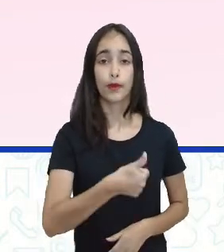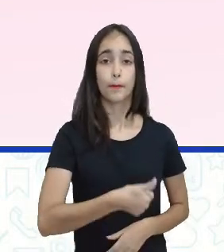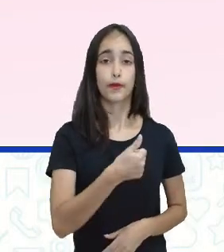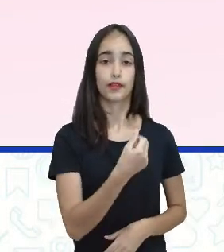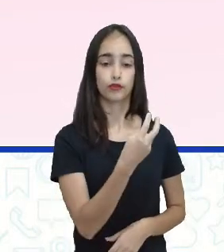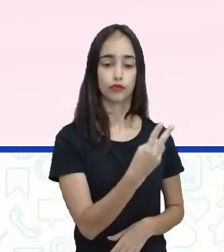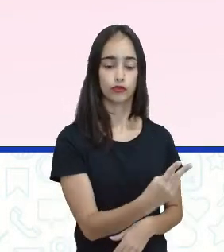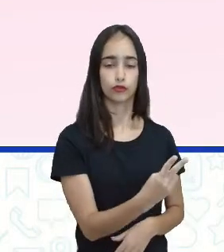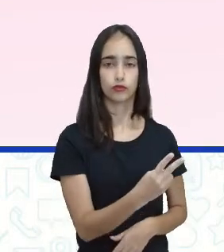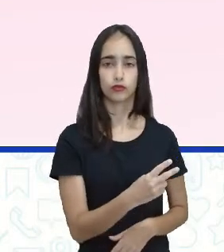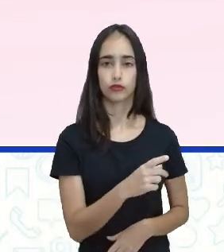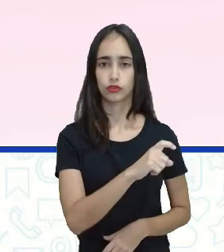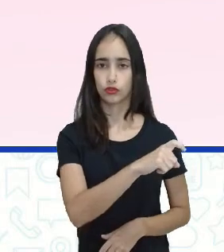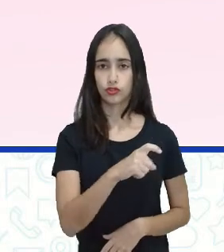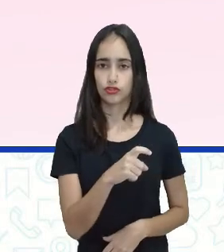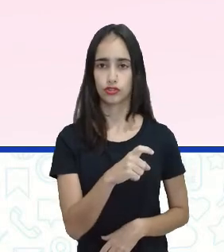herdeiro,